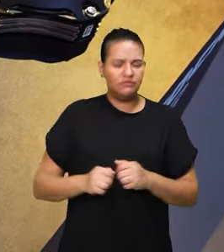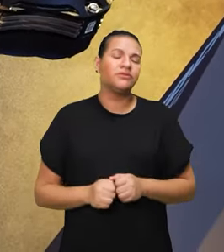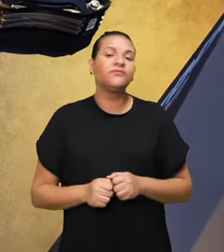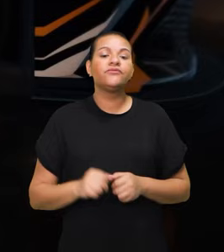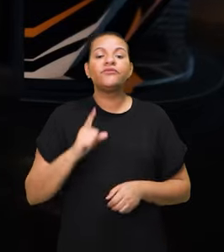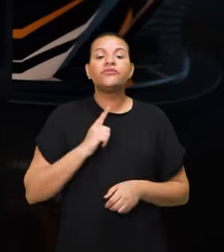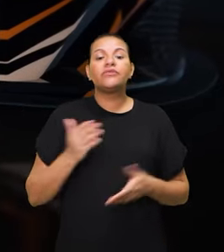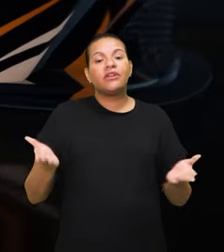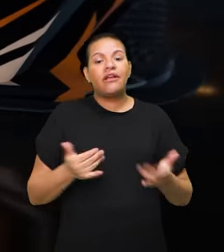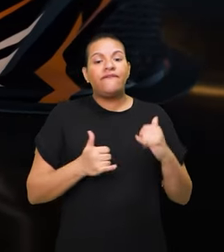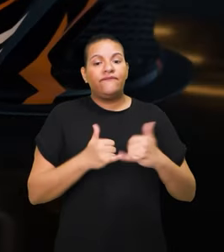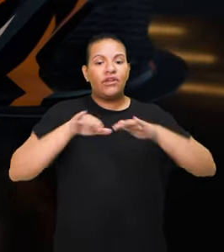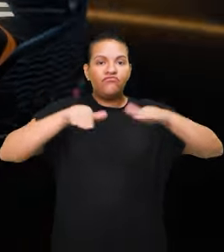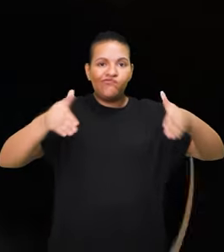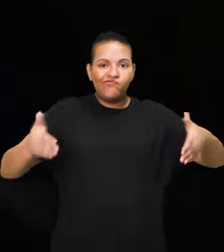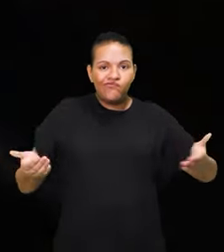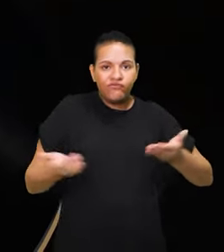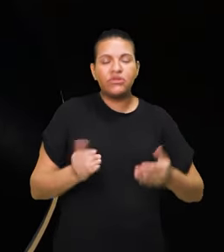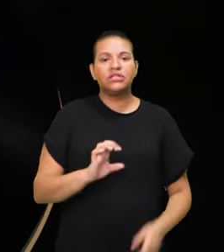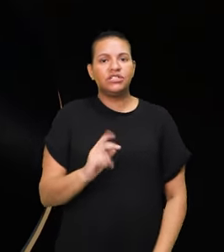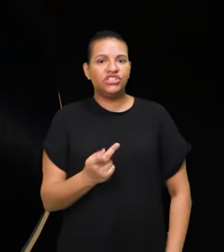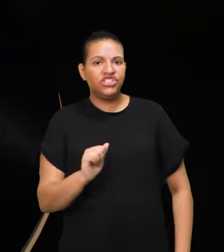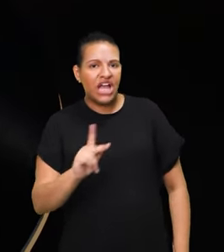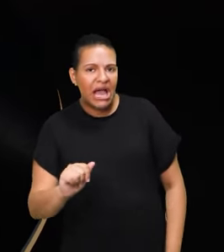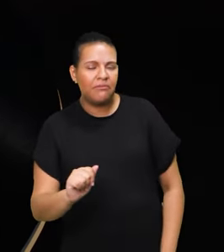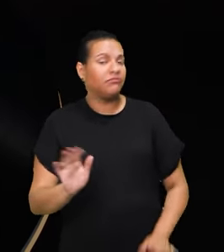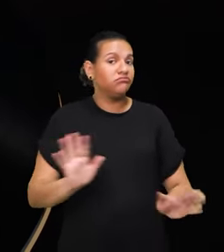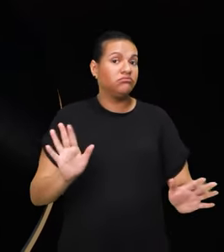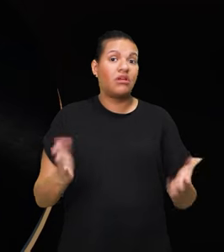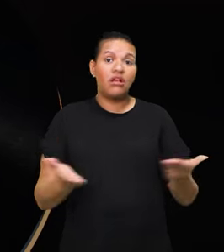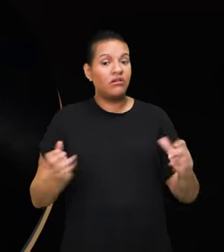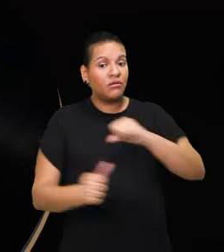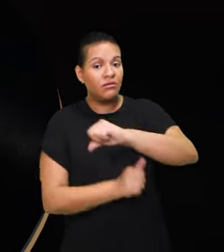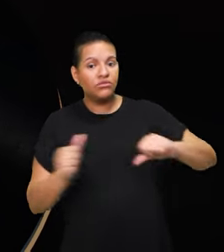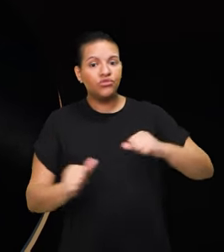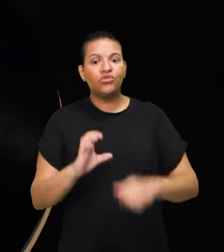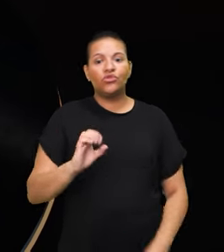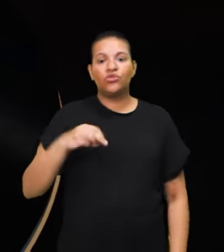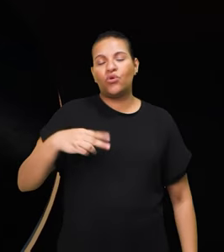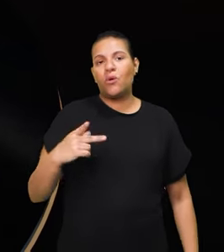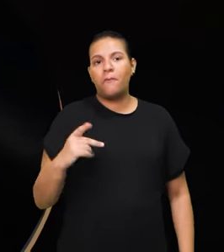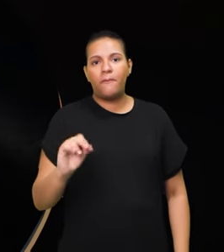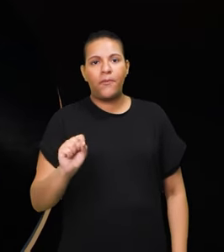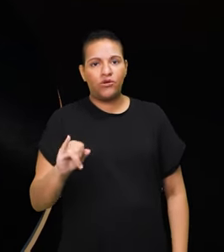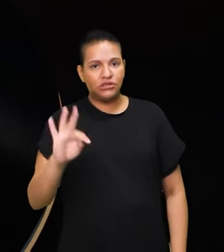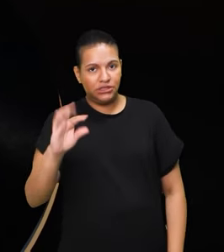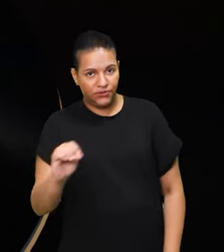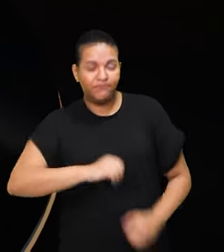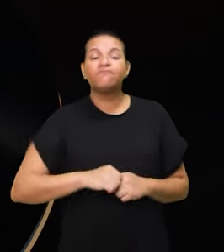p129 caroco carroceria 100% o carro vai ser totalmente em